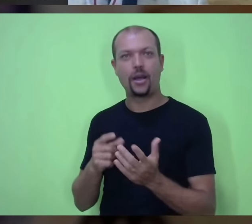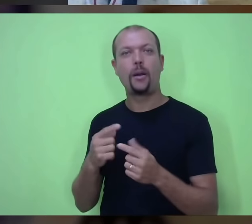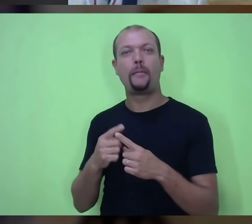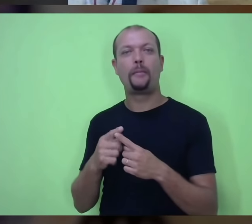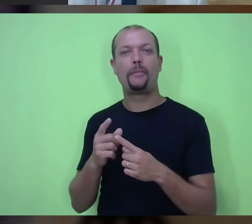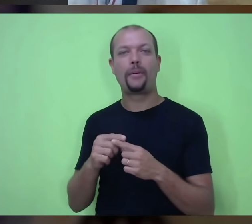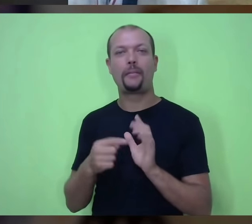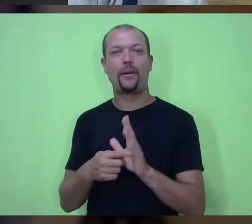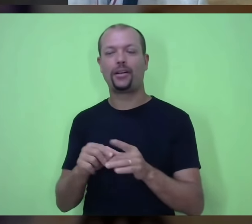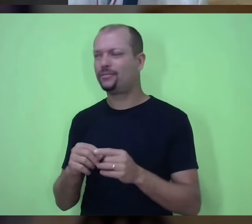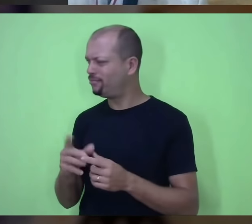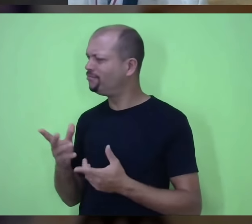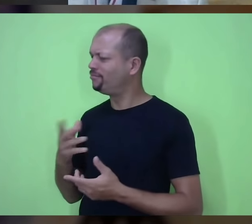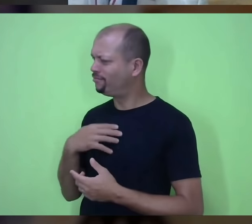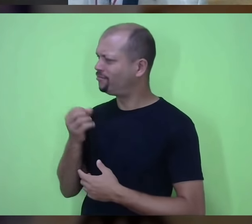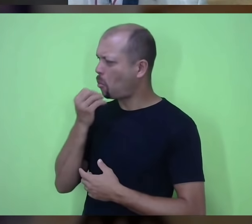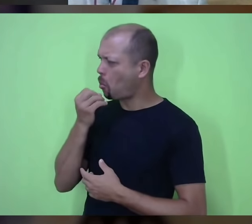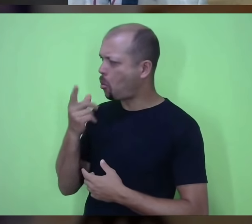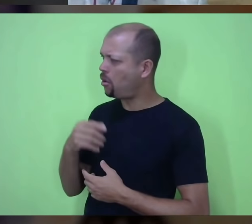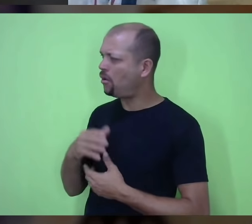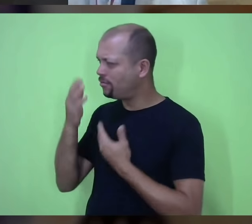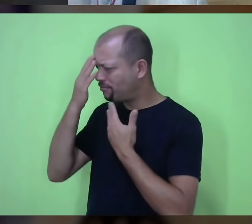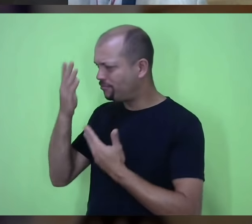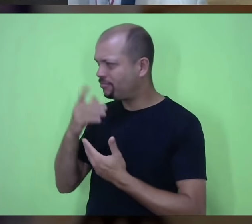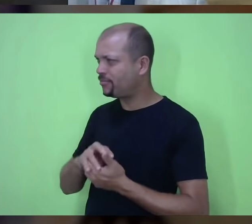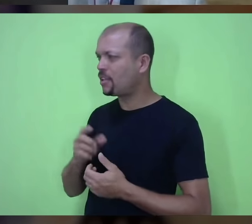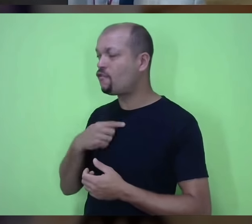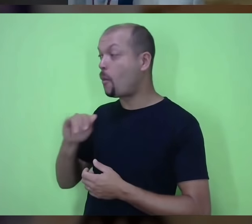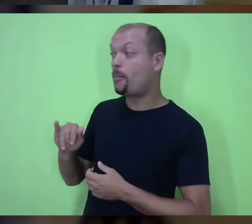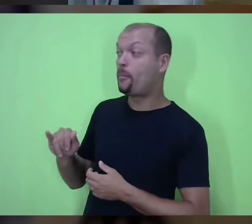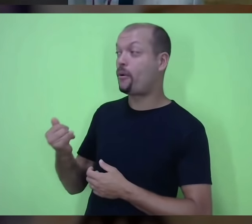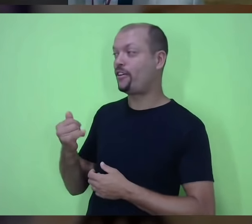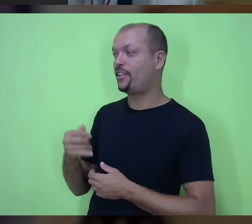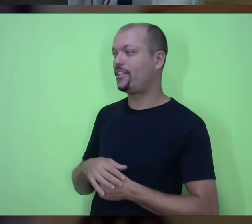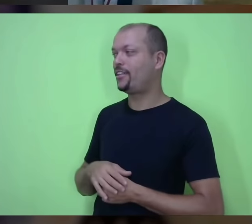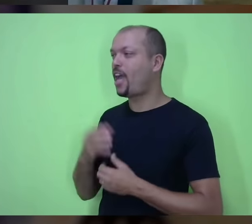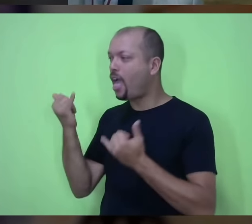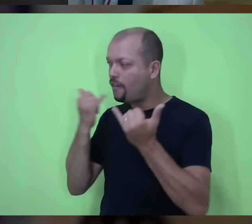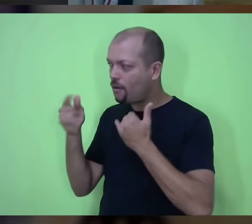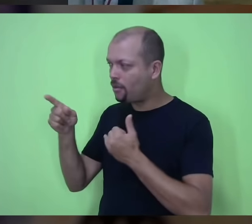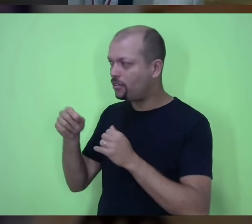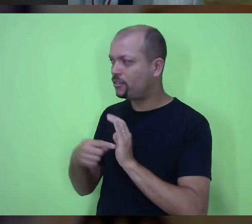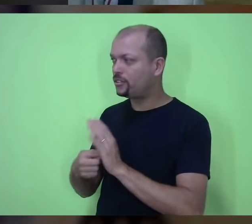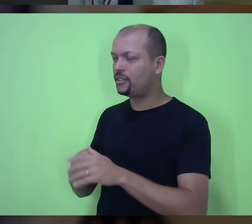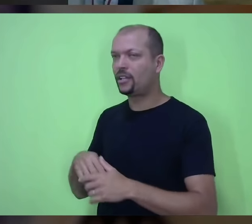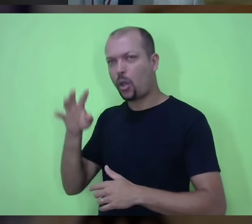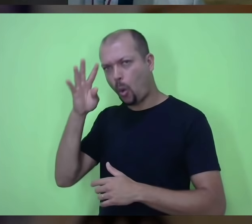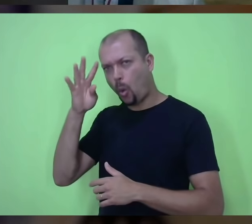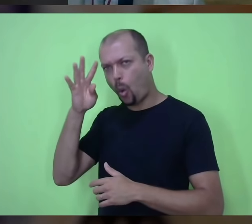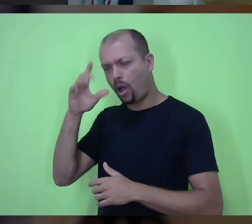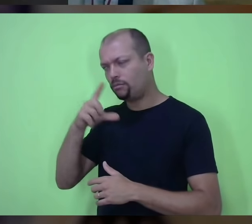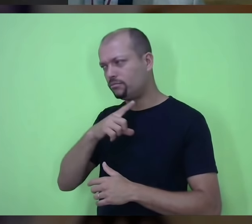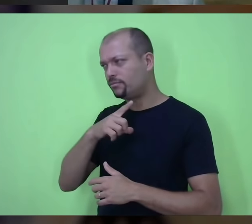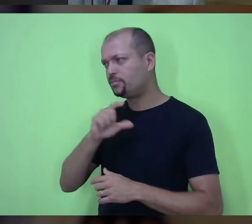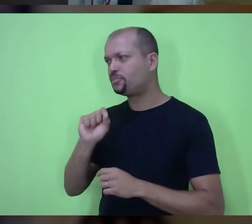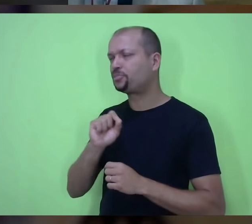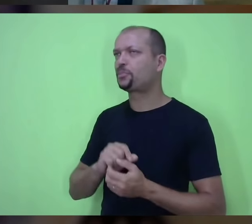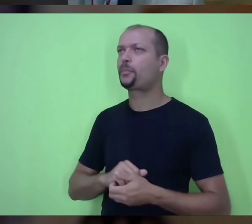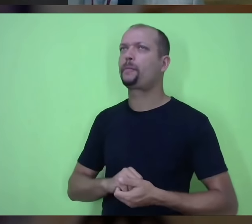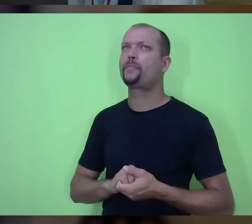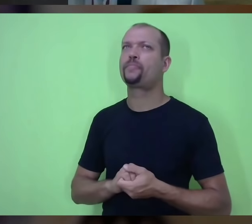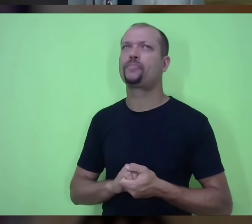Obrigado, pastor Bruno, muito, muito apropriado o que você colocou, e eu vou aproveitar um gancho seu. Na lição de quarta-feira, pastor